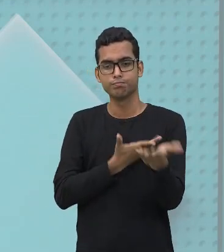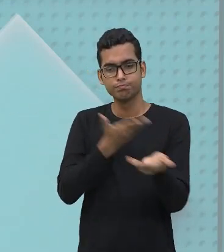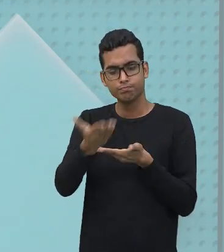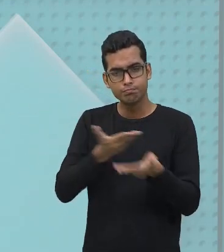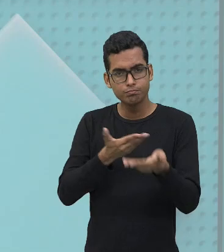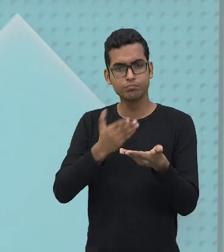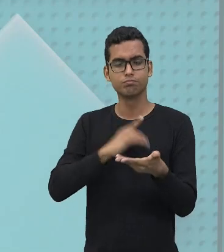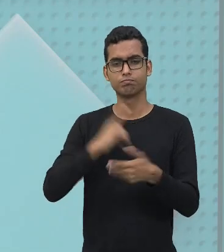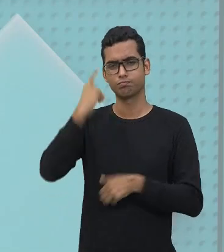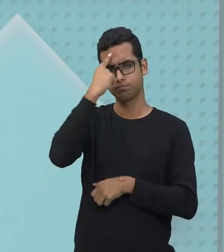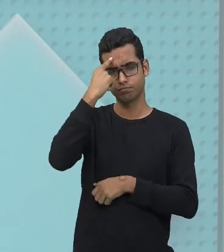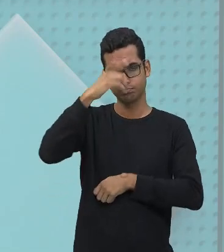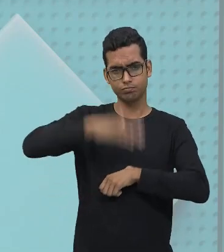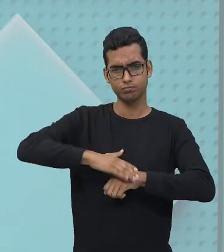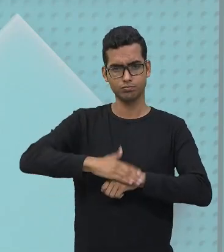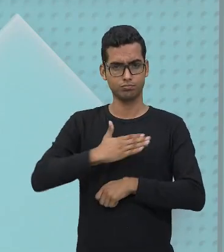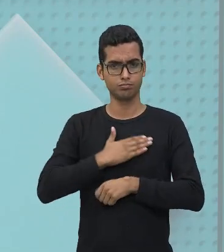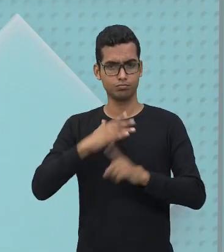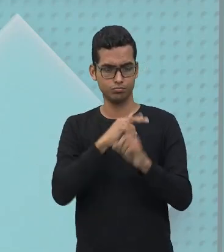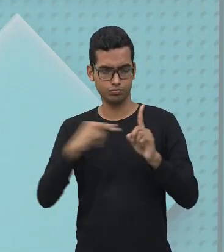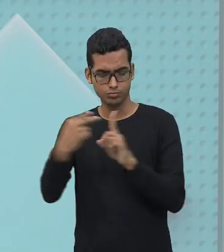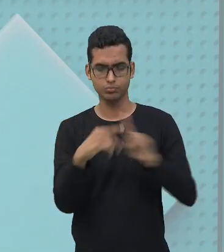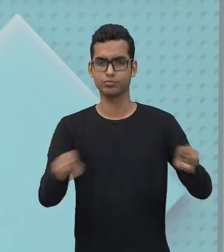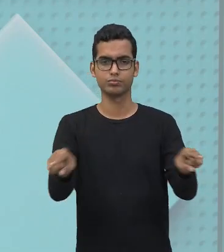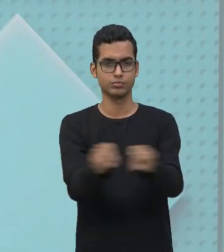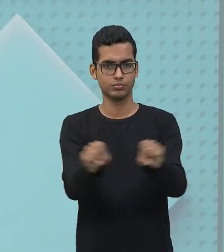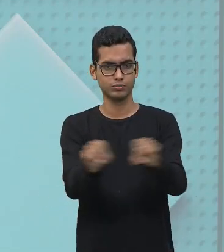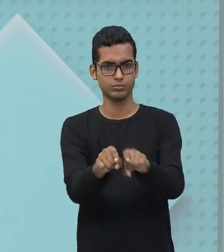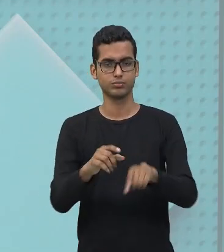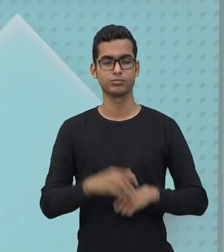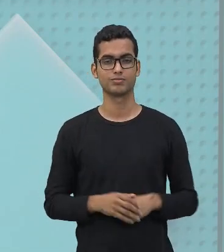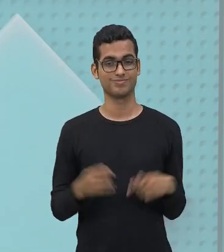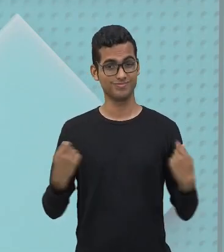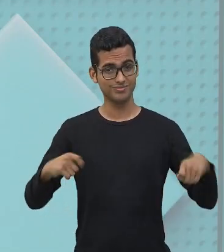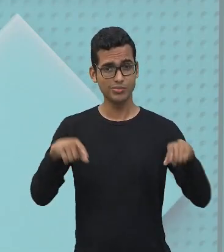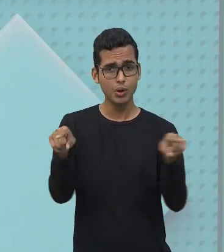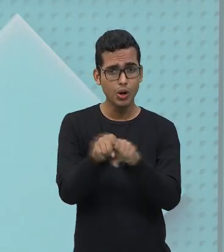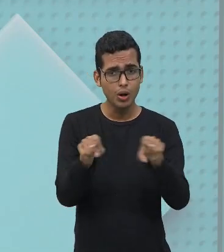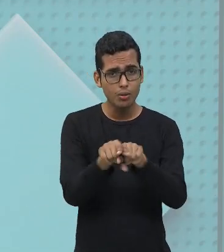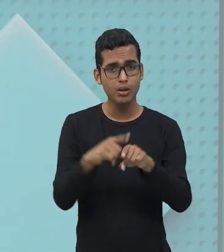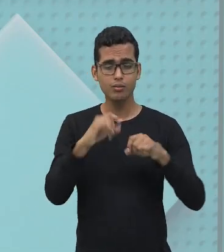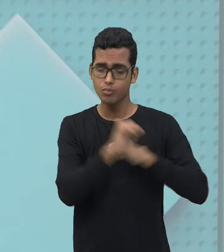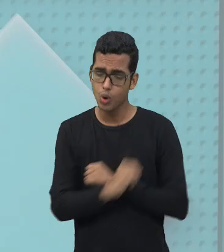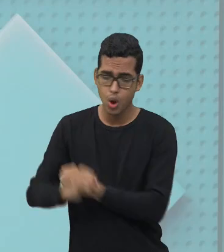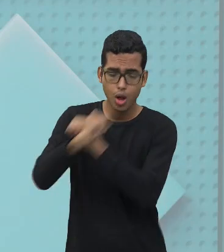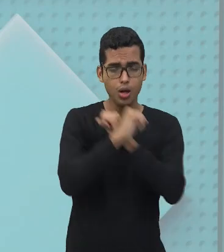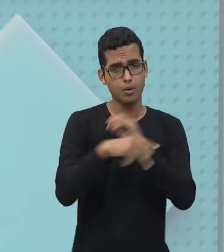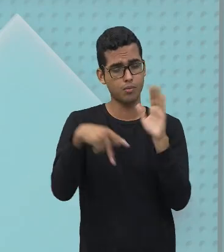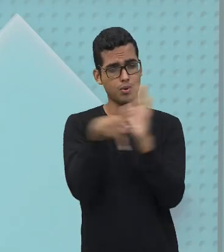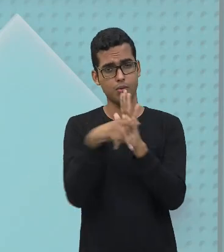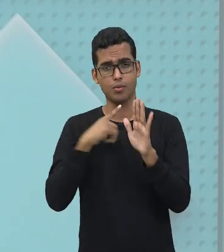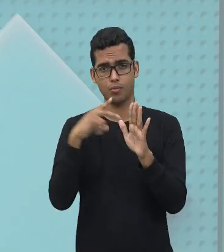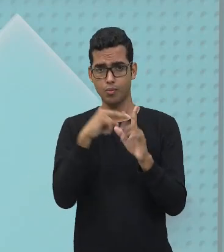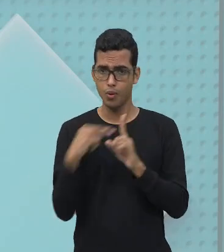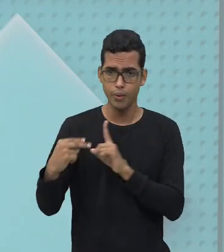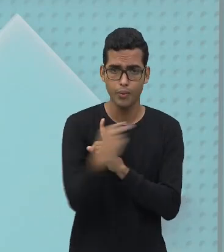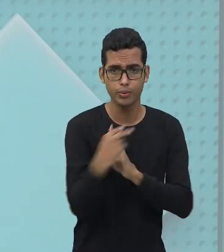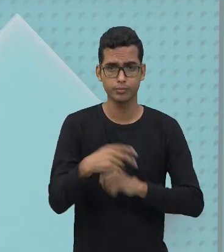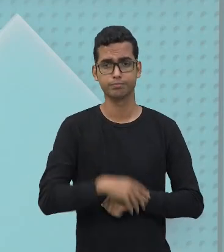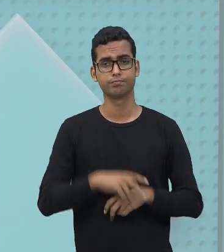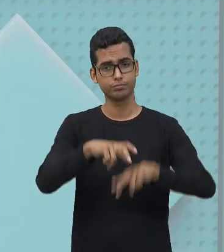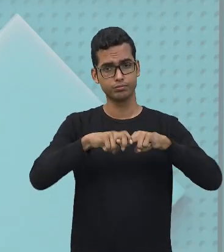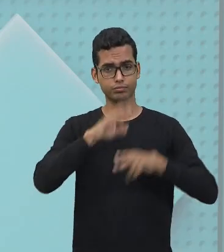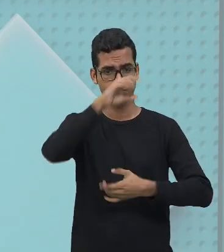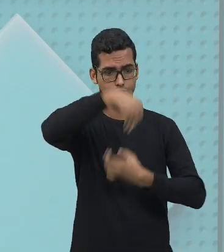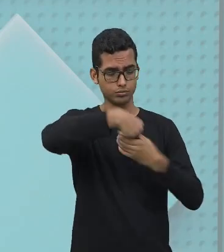o meu pensamento, o meu ponto de vista. E vou precisar defender esse meu ponto de vista. Por isso que dentro do texto nós